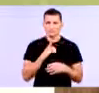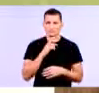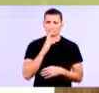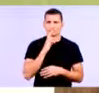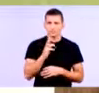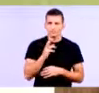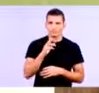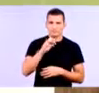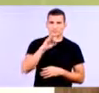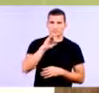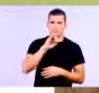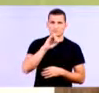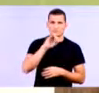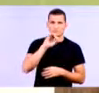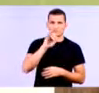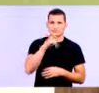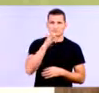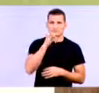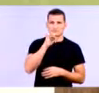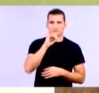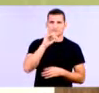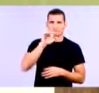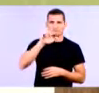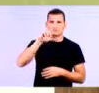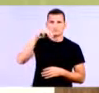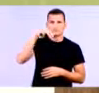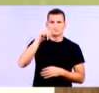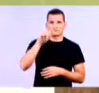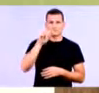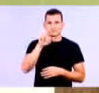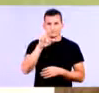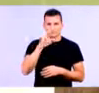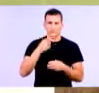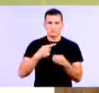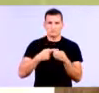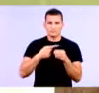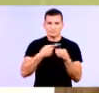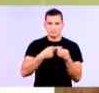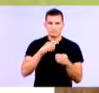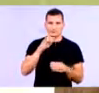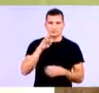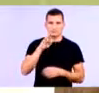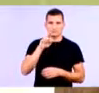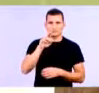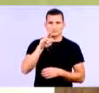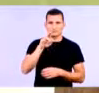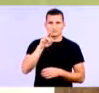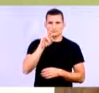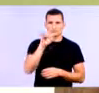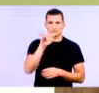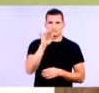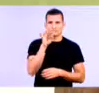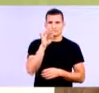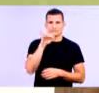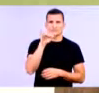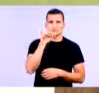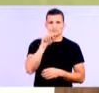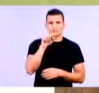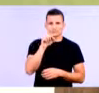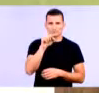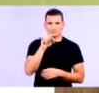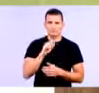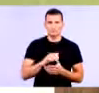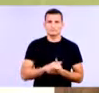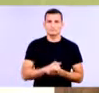do Gilmar, Zenaide, Edirlene e Adinalda, também lá de Buritis, né, que fala, né, que as penalidades vêm com o intuito de inibir